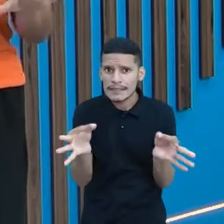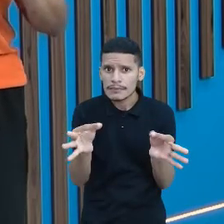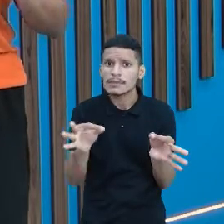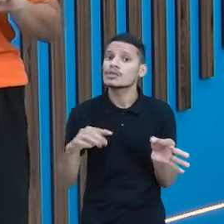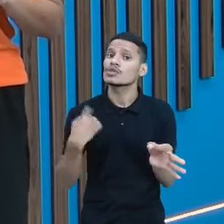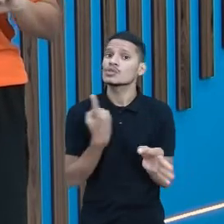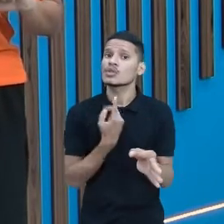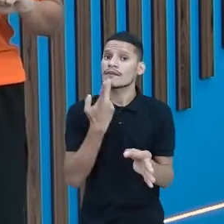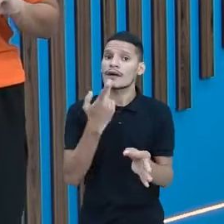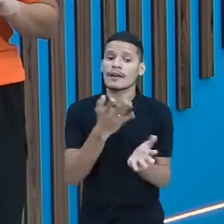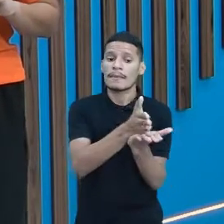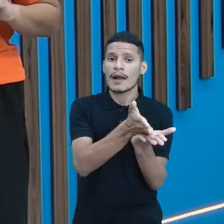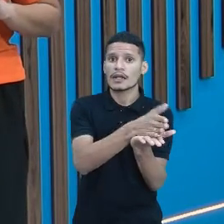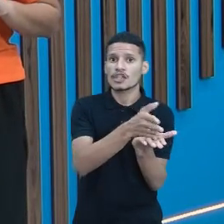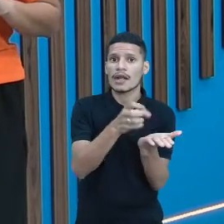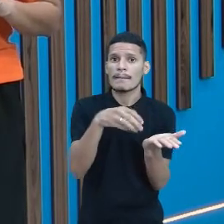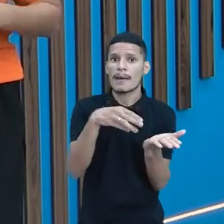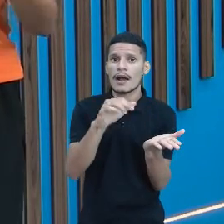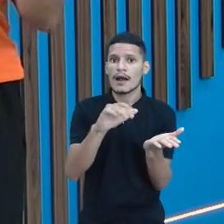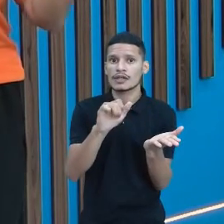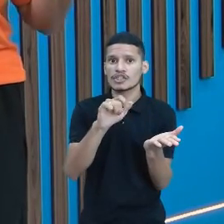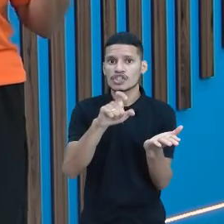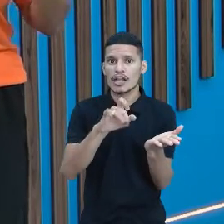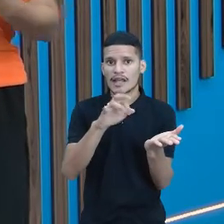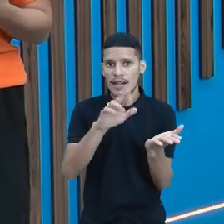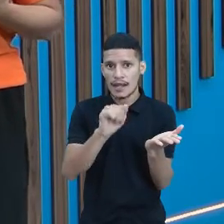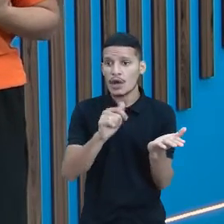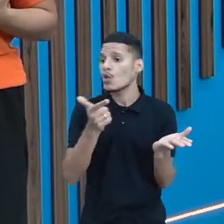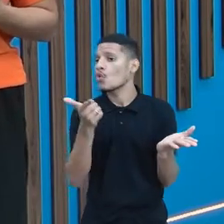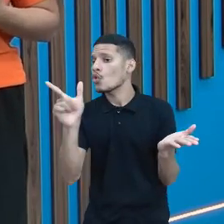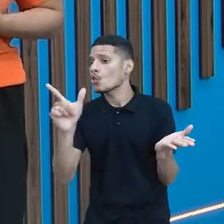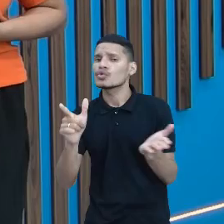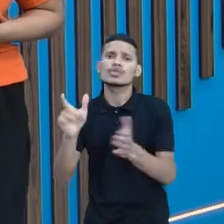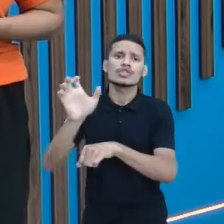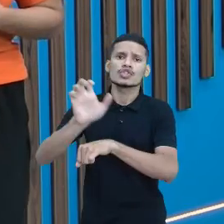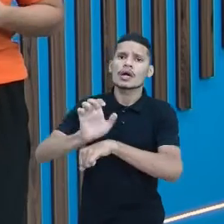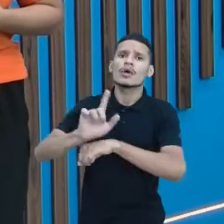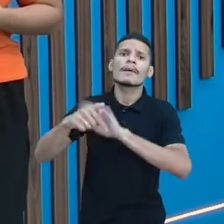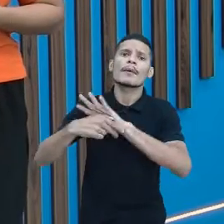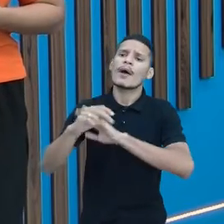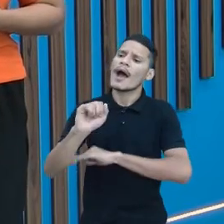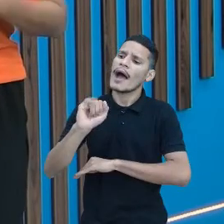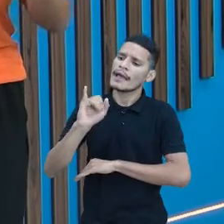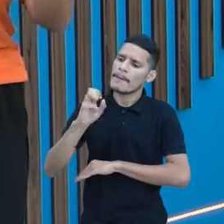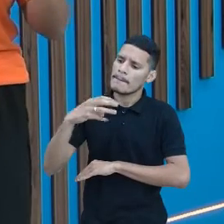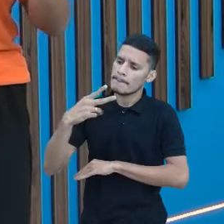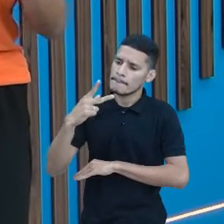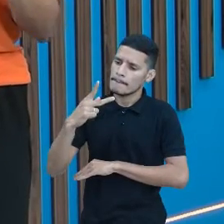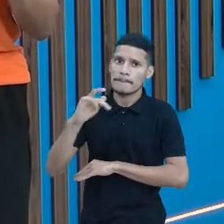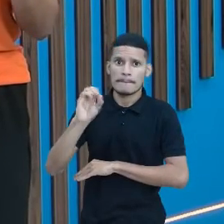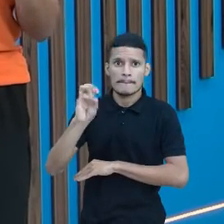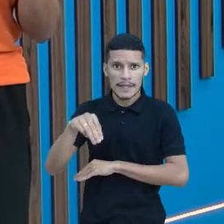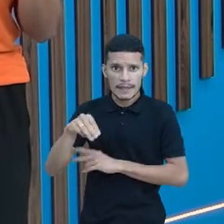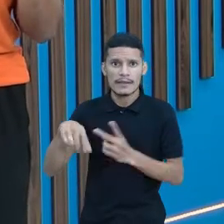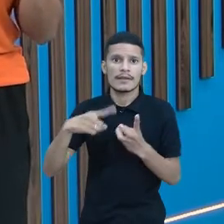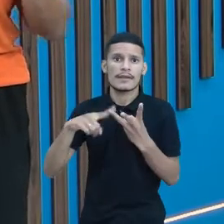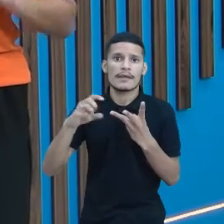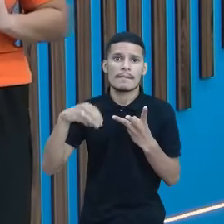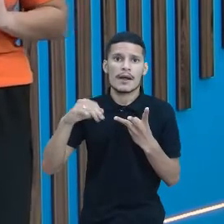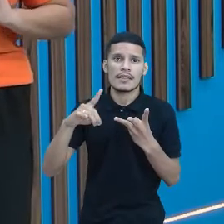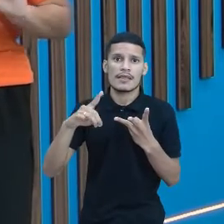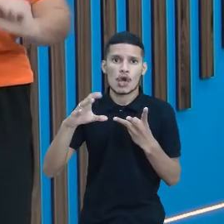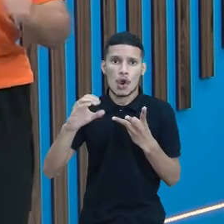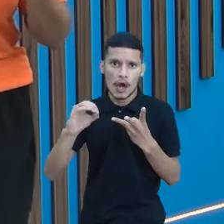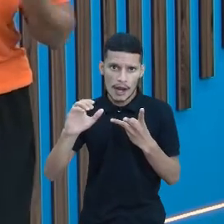a gente chama macaxeira de macaxeira. Em outros estados é aipim, mandioca. Isso variou só por causa da